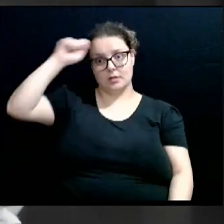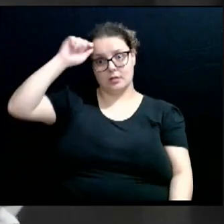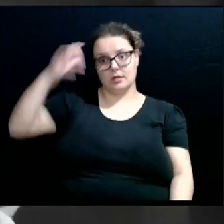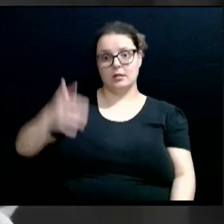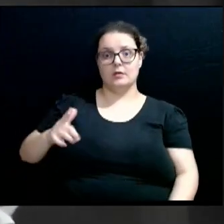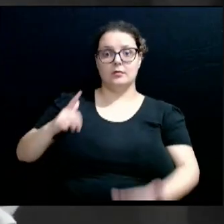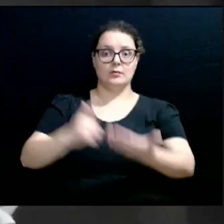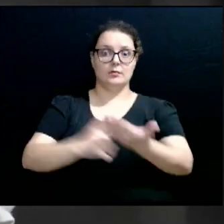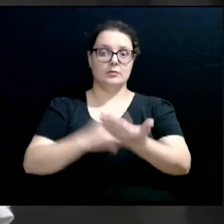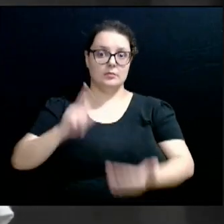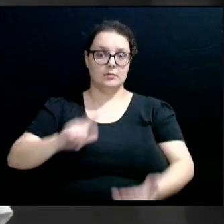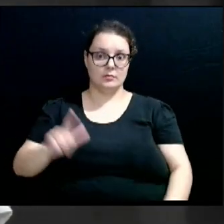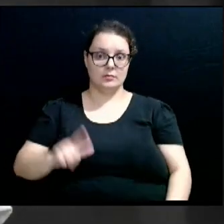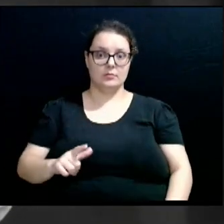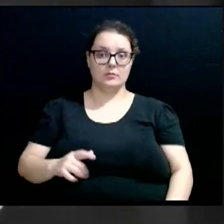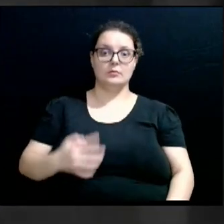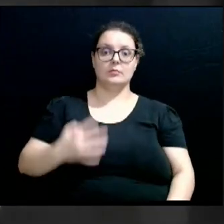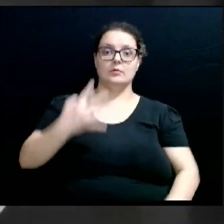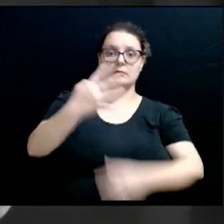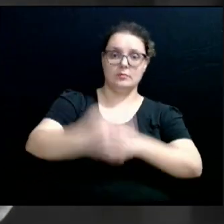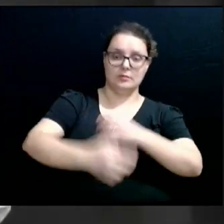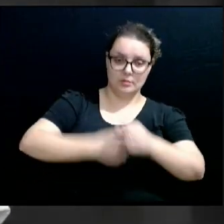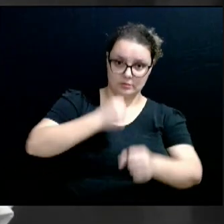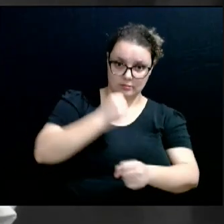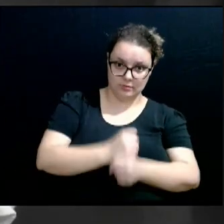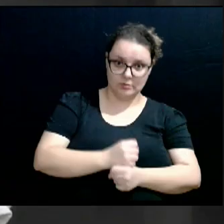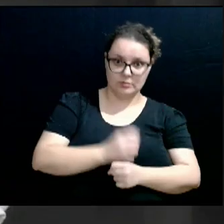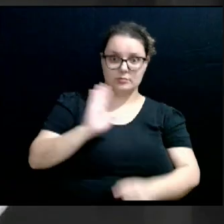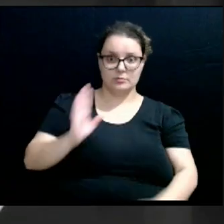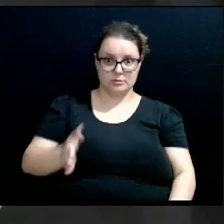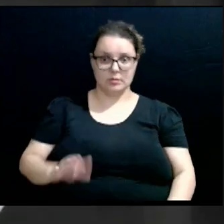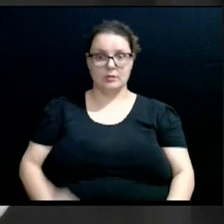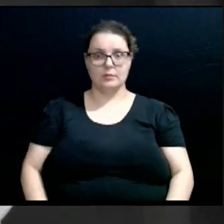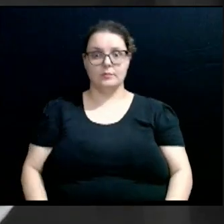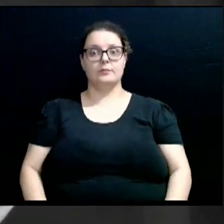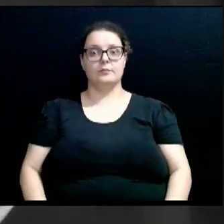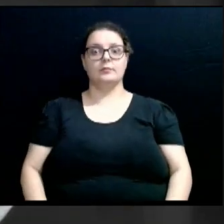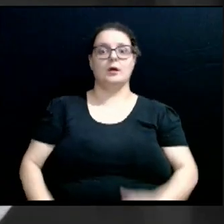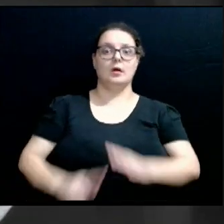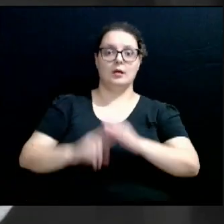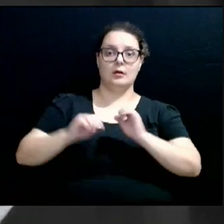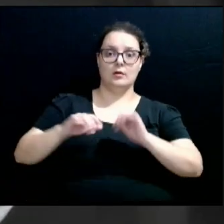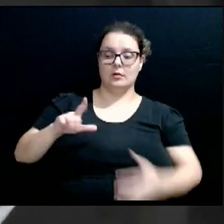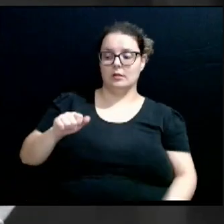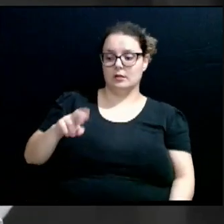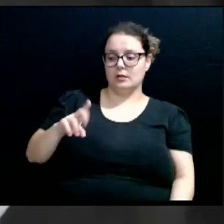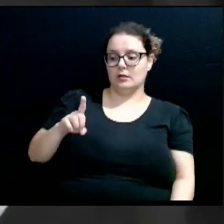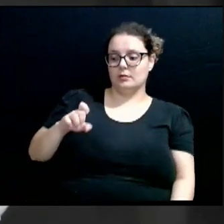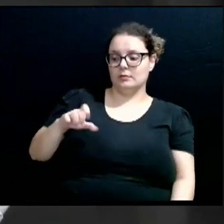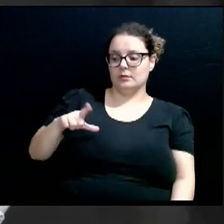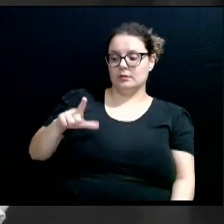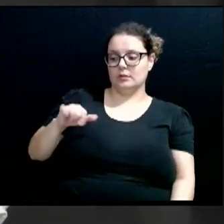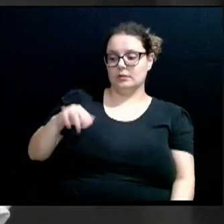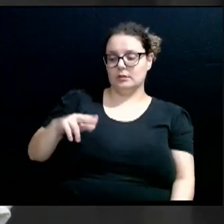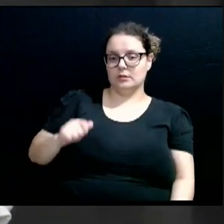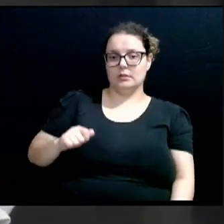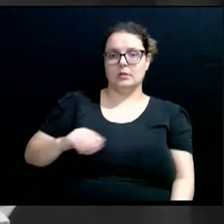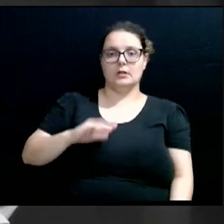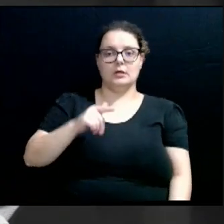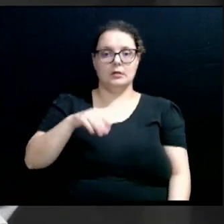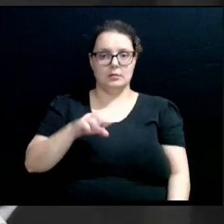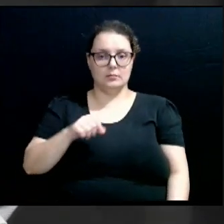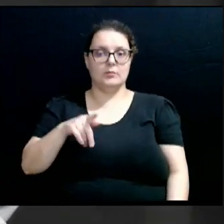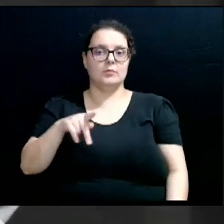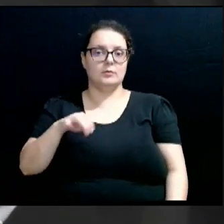para o 4º ano, né? A Feira Afroliterária Laudelina de Campos Melo, né? Que recebe, inclusive, o nome